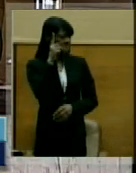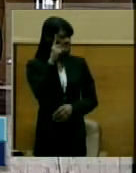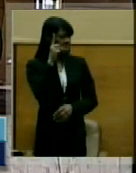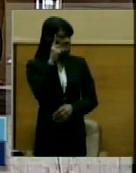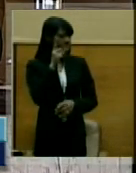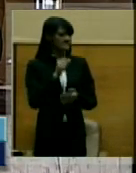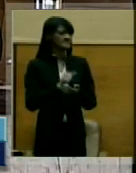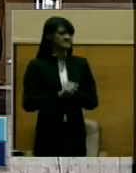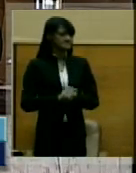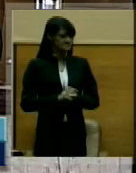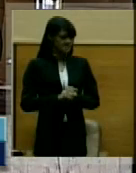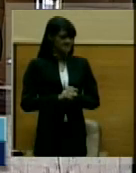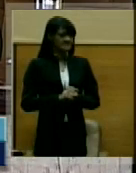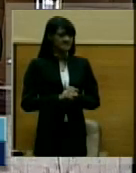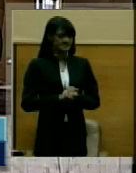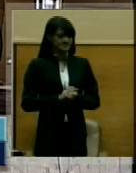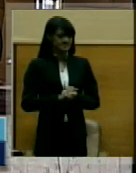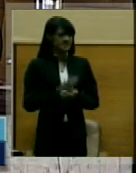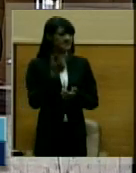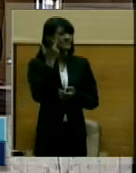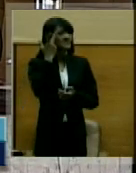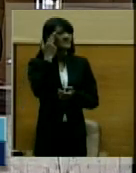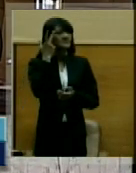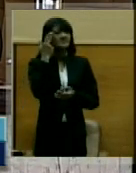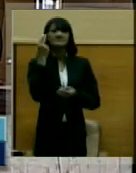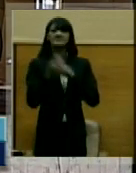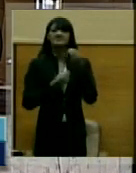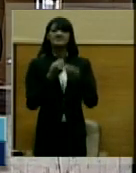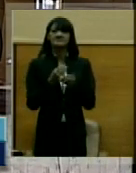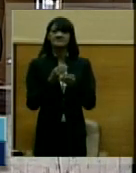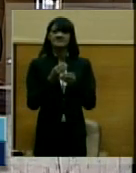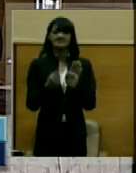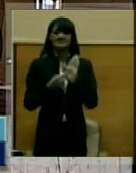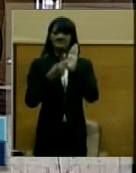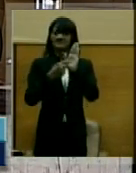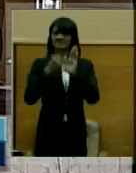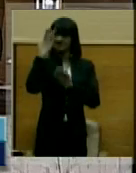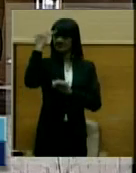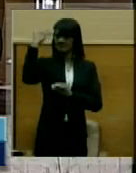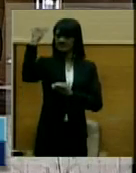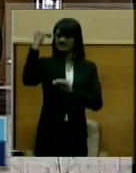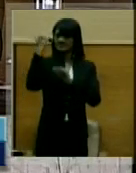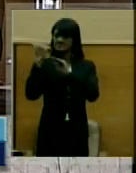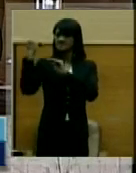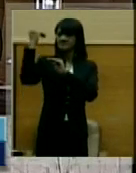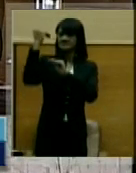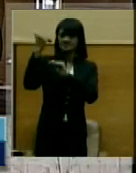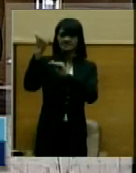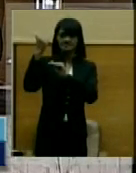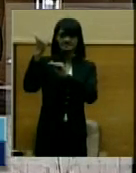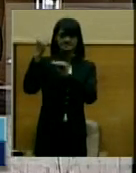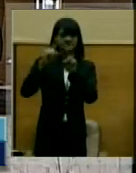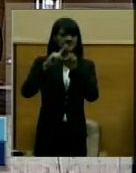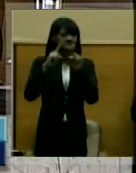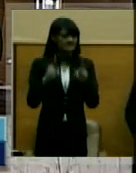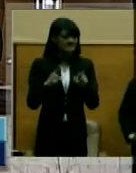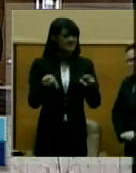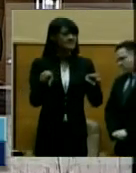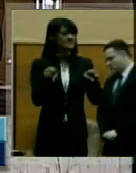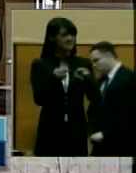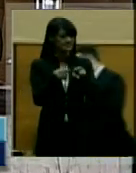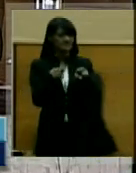amizades? O mais comum é colocar tal herói em um pedestal, deixá-lo inalcançável, mas ao mesmo